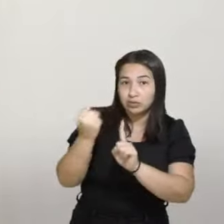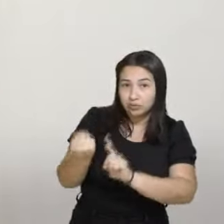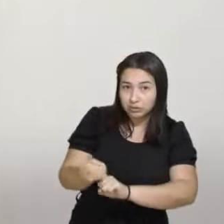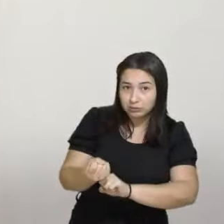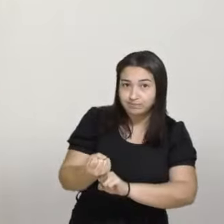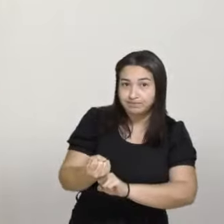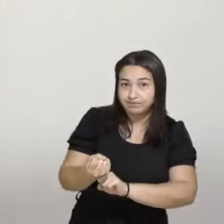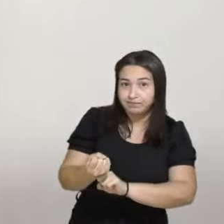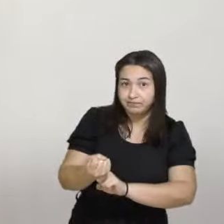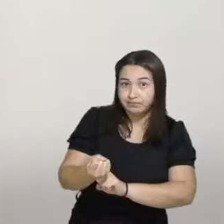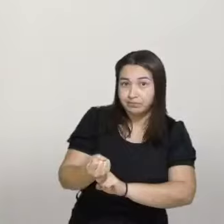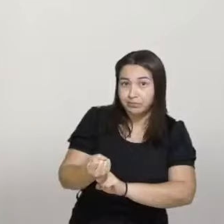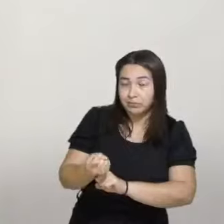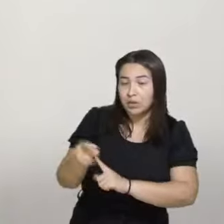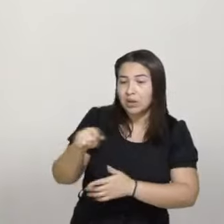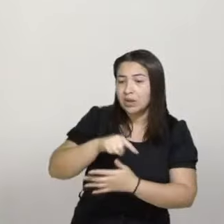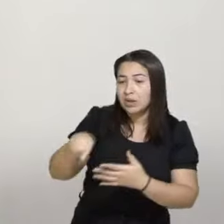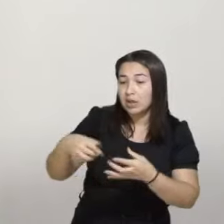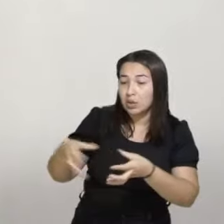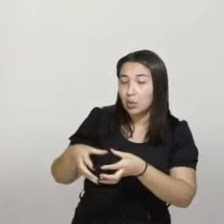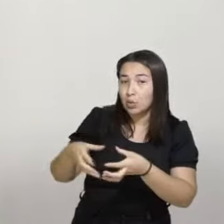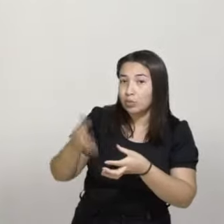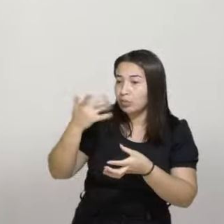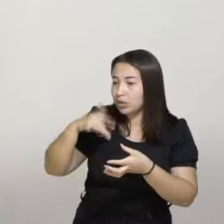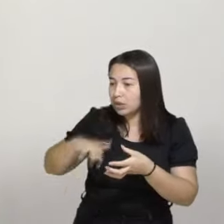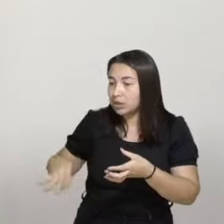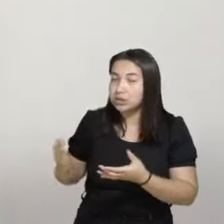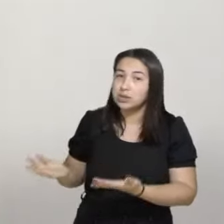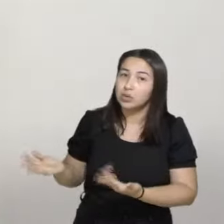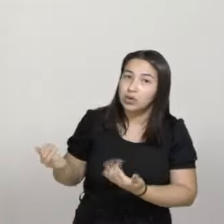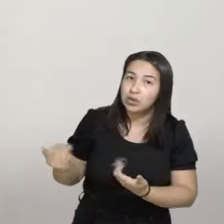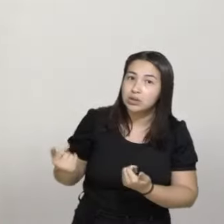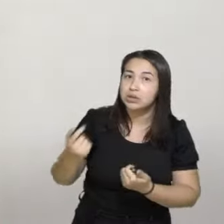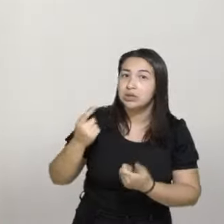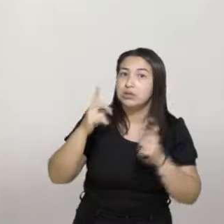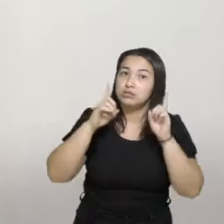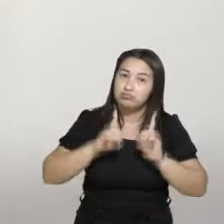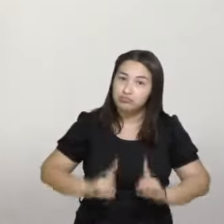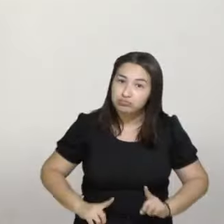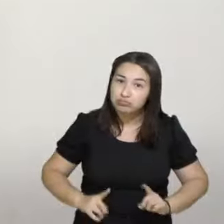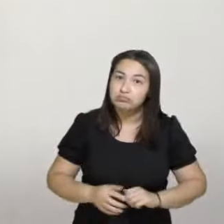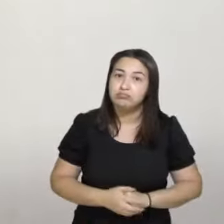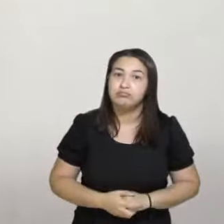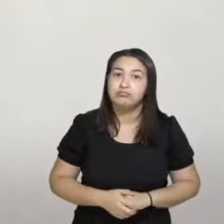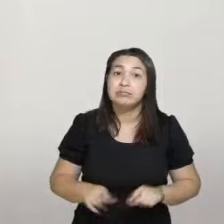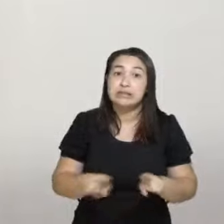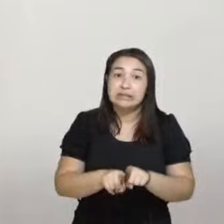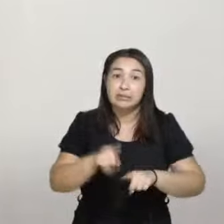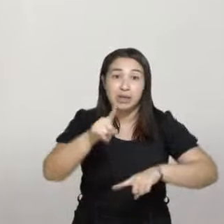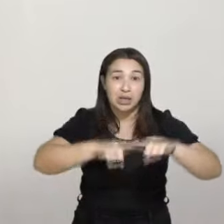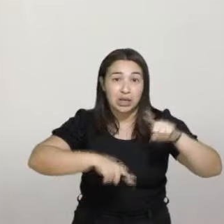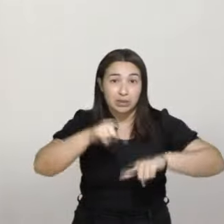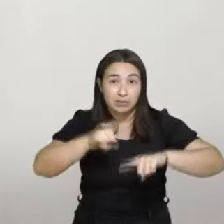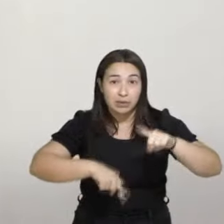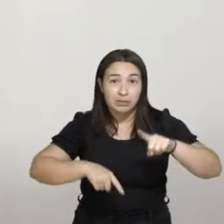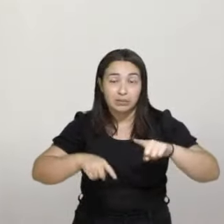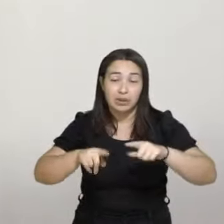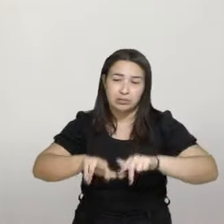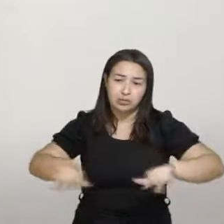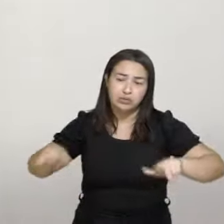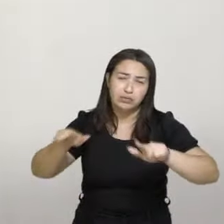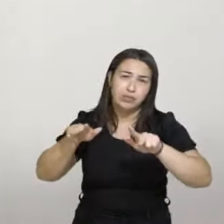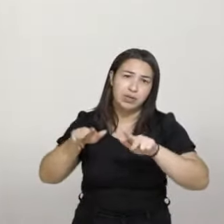com crianças, com adolescentes, com pessoas com deficiência, com os equipamentos de assistência social,